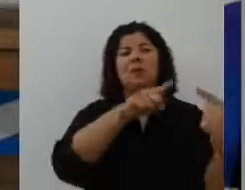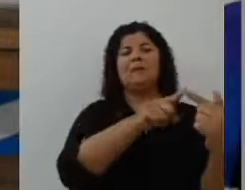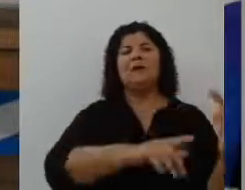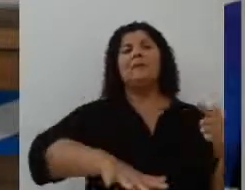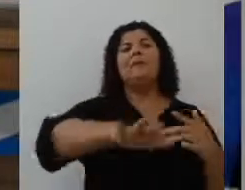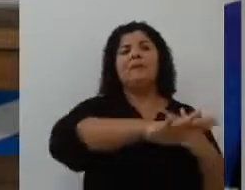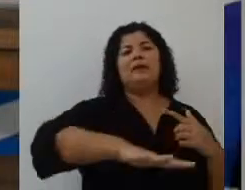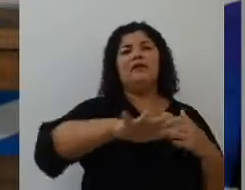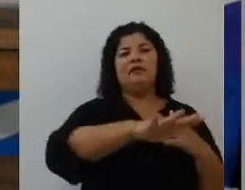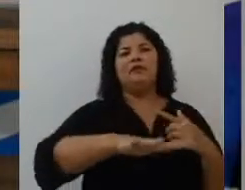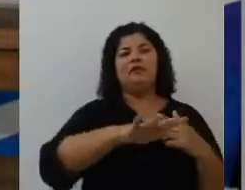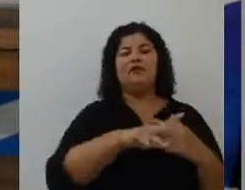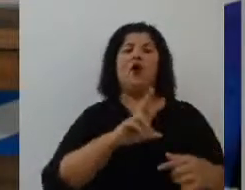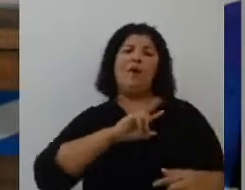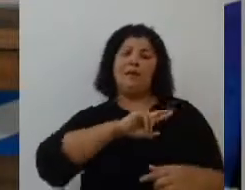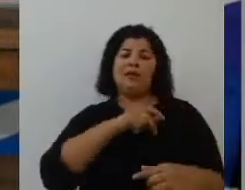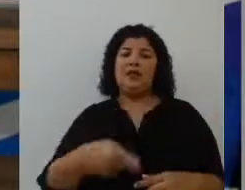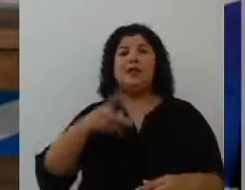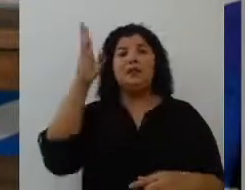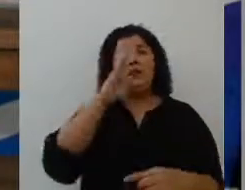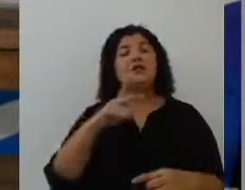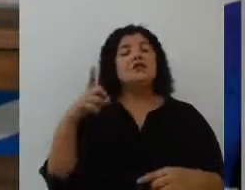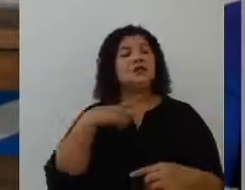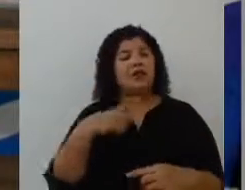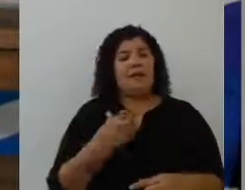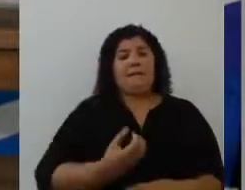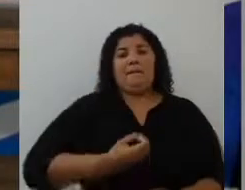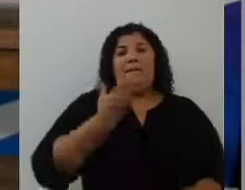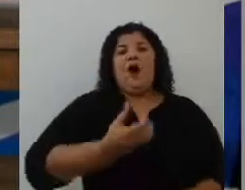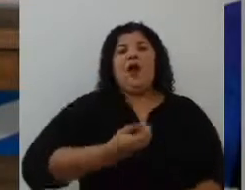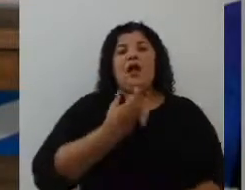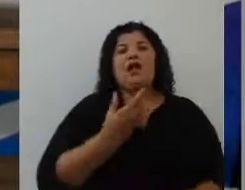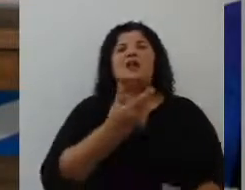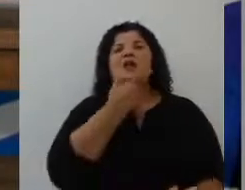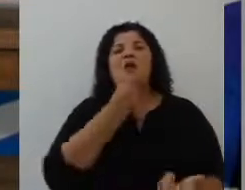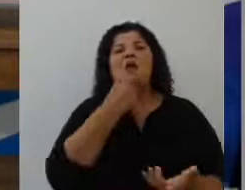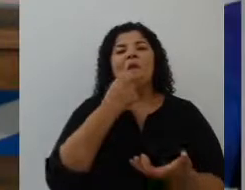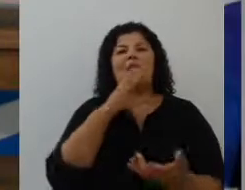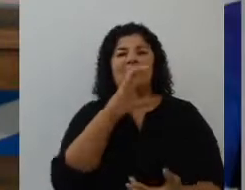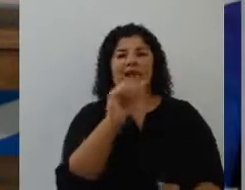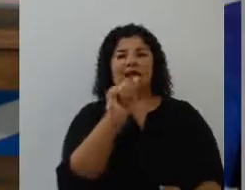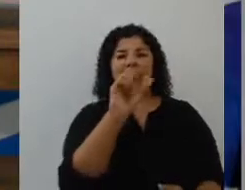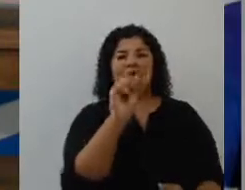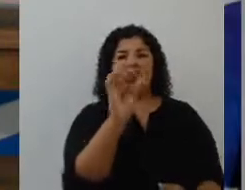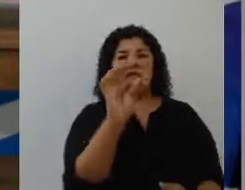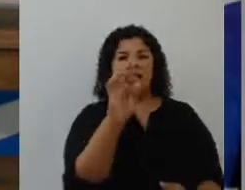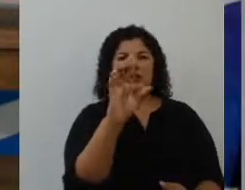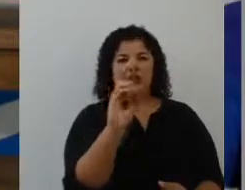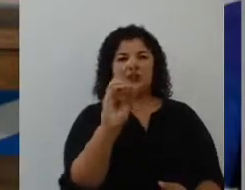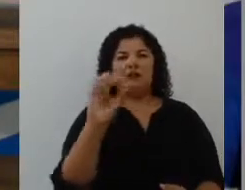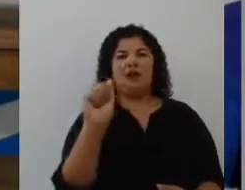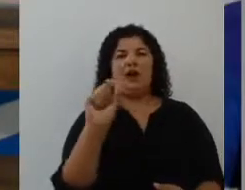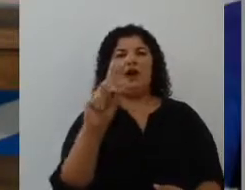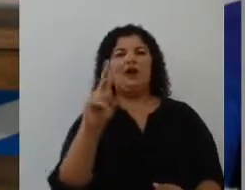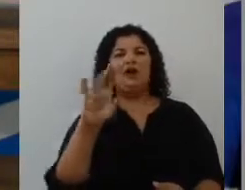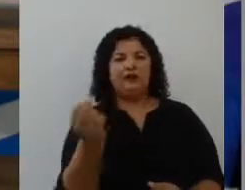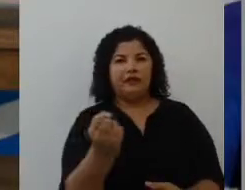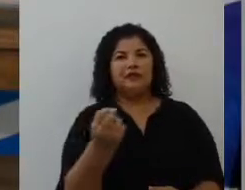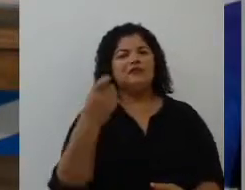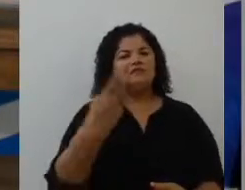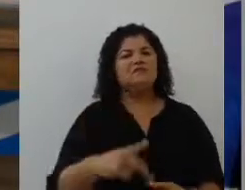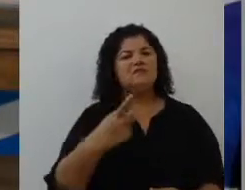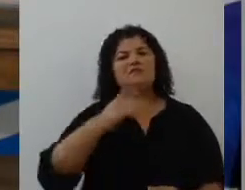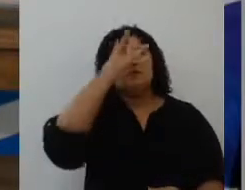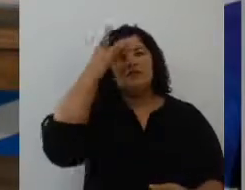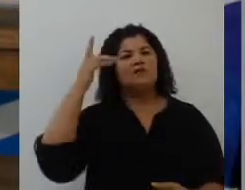romantismo no Brasil, a gente vai ter, por exemplo, Castro Alves, o poeta dos negros, o poeta abolicionista, que a gente vai ter aula dele nos nossos próximos encontros,